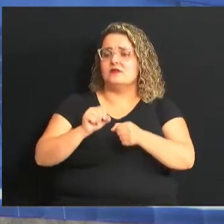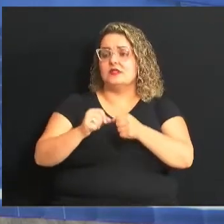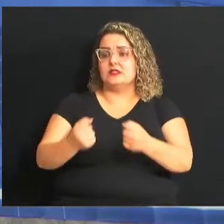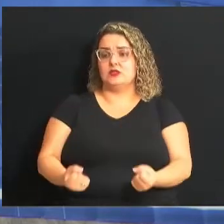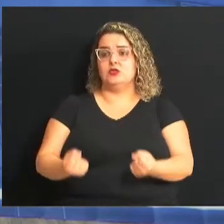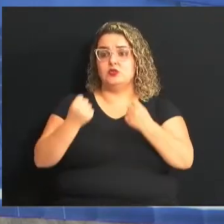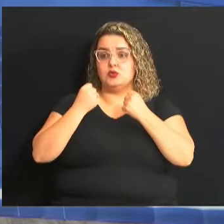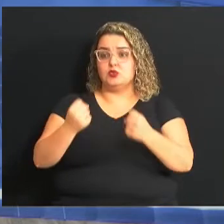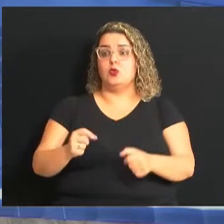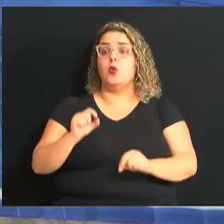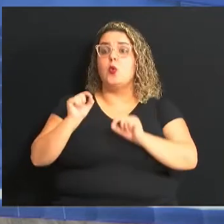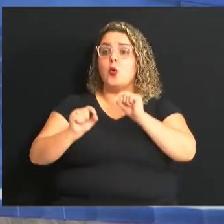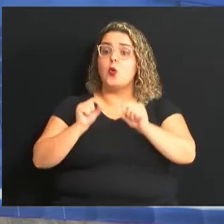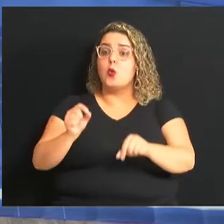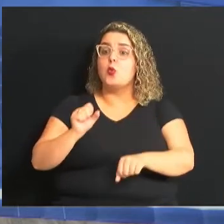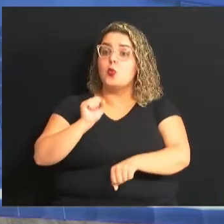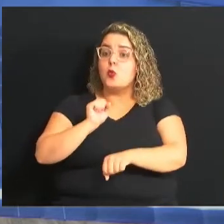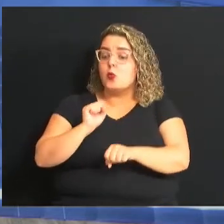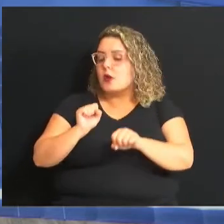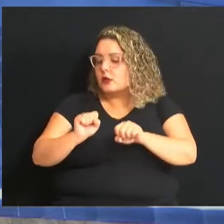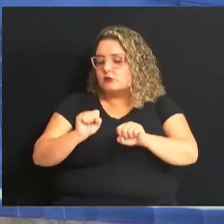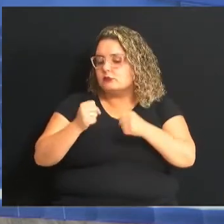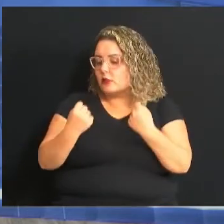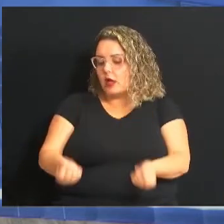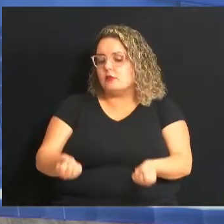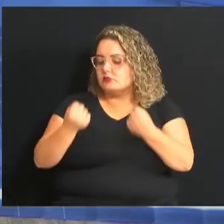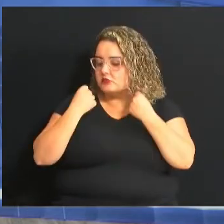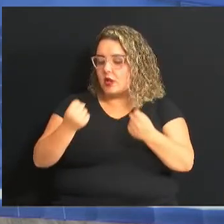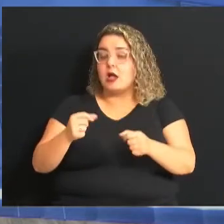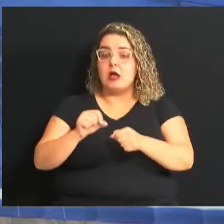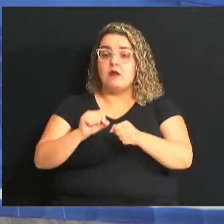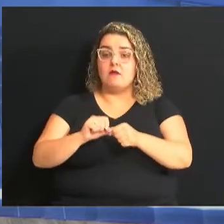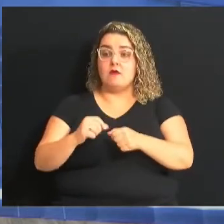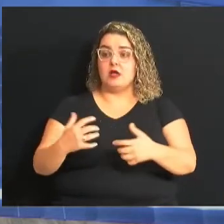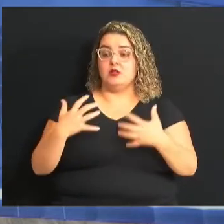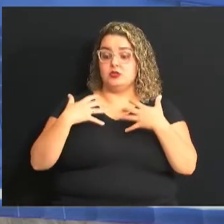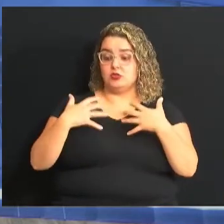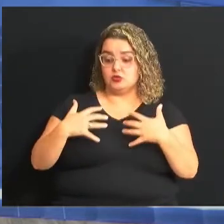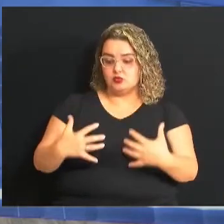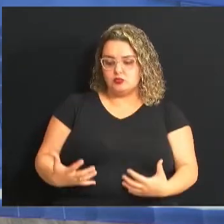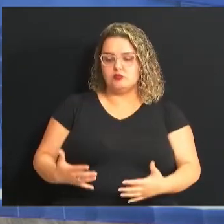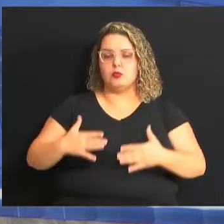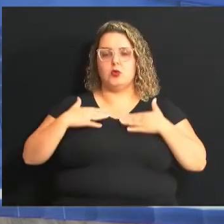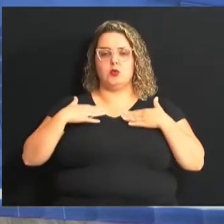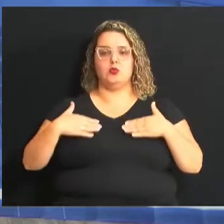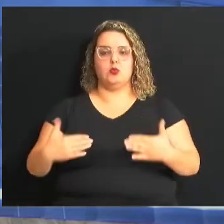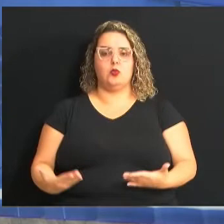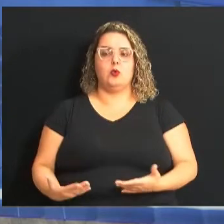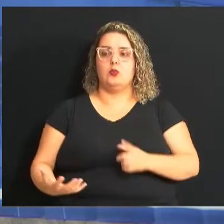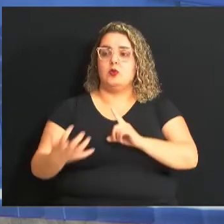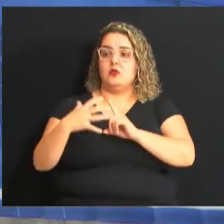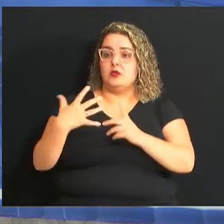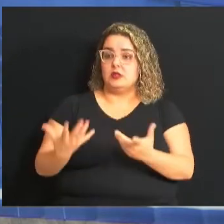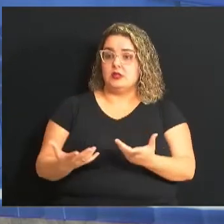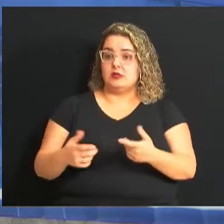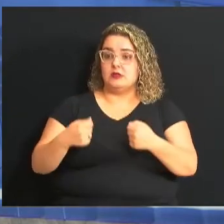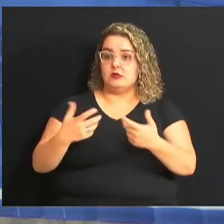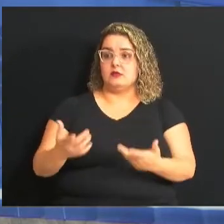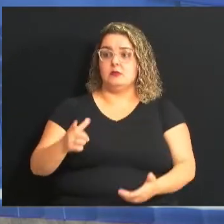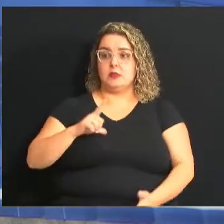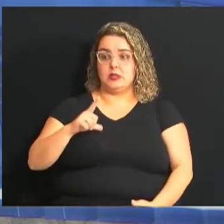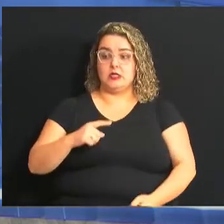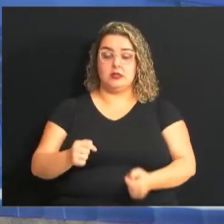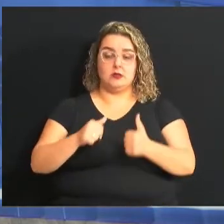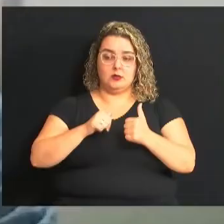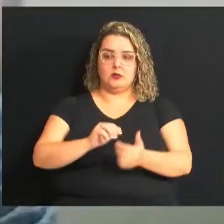que a atividade física promove no nosso corpo, que todo mundo fala que precisa fazer para ter esses